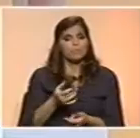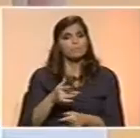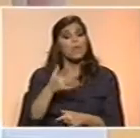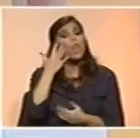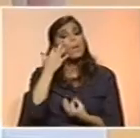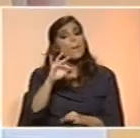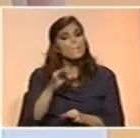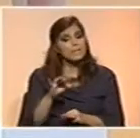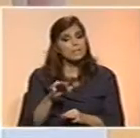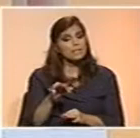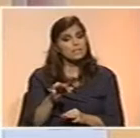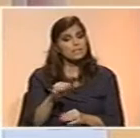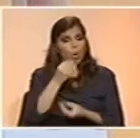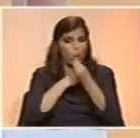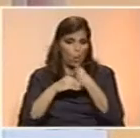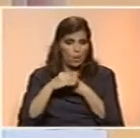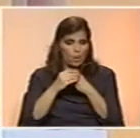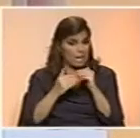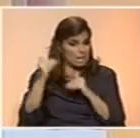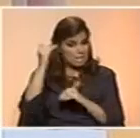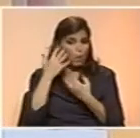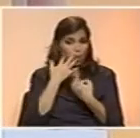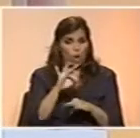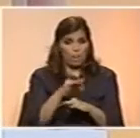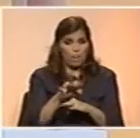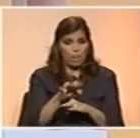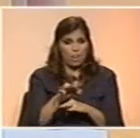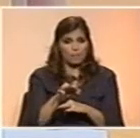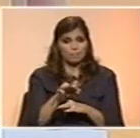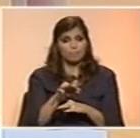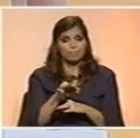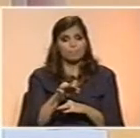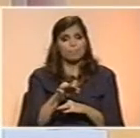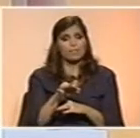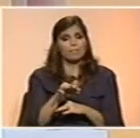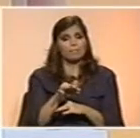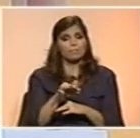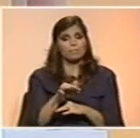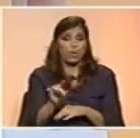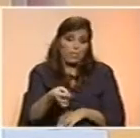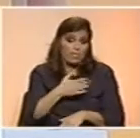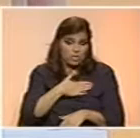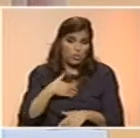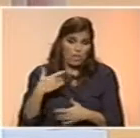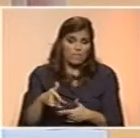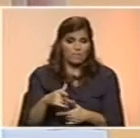consumos acima do que devia ser o normal e o que devia ser saudável,